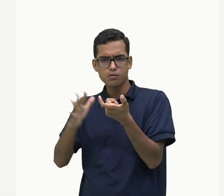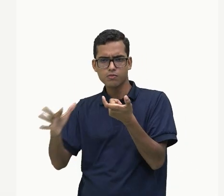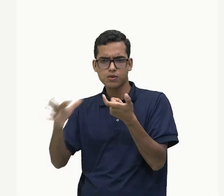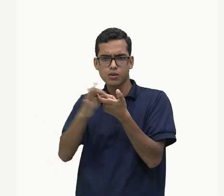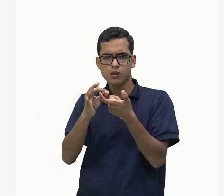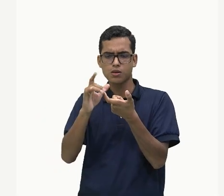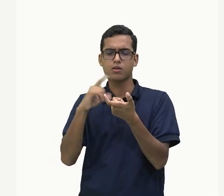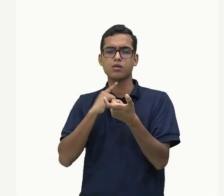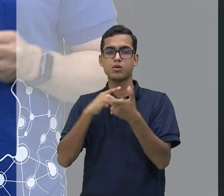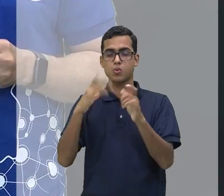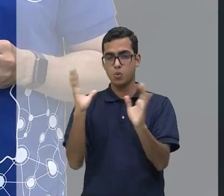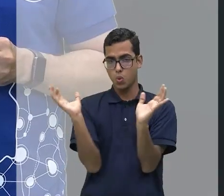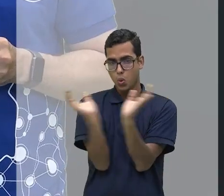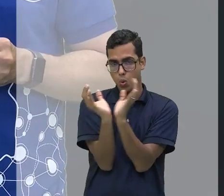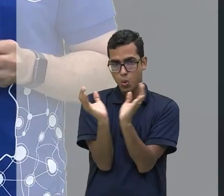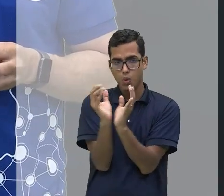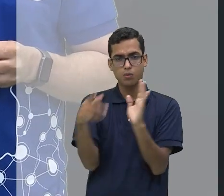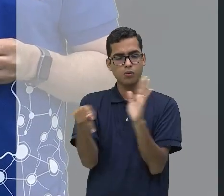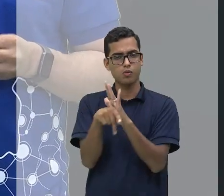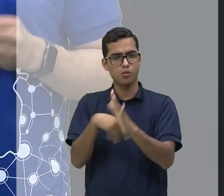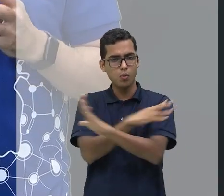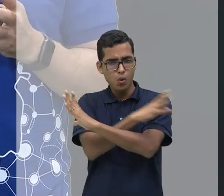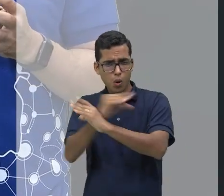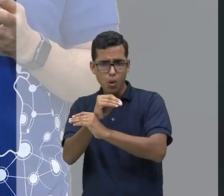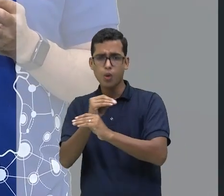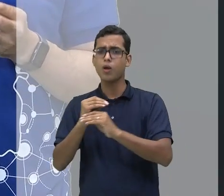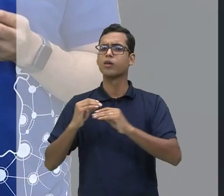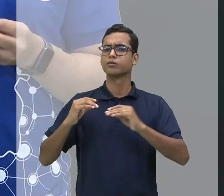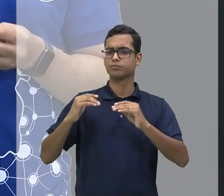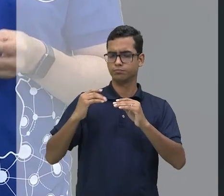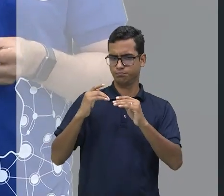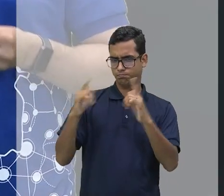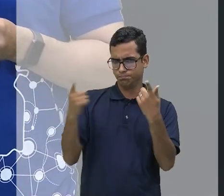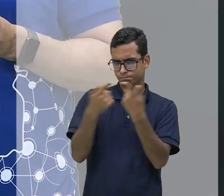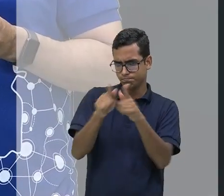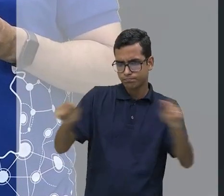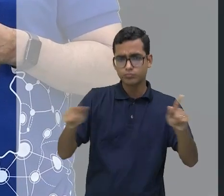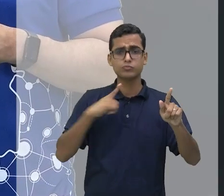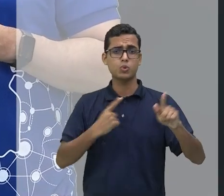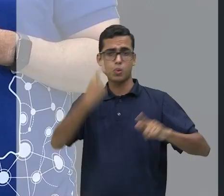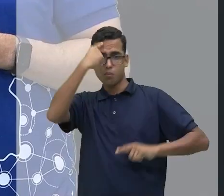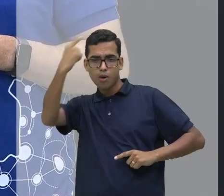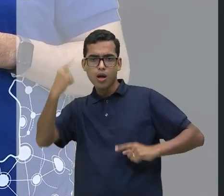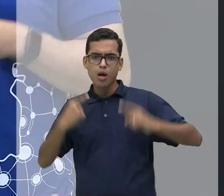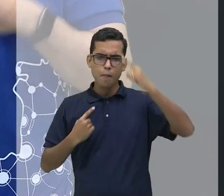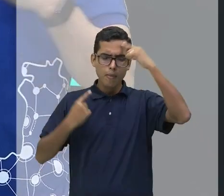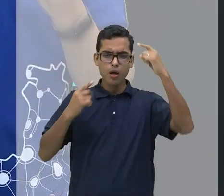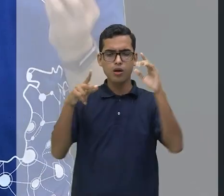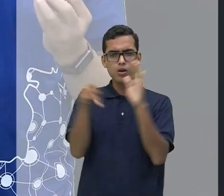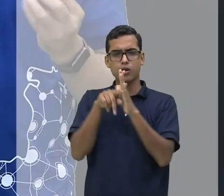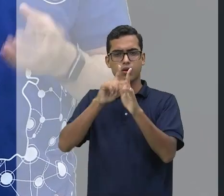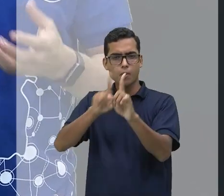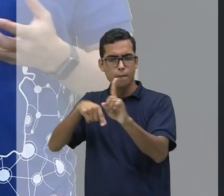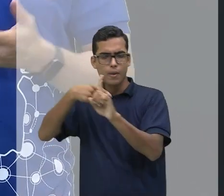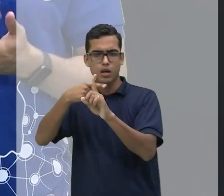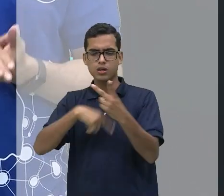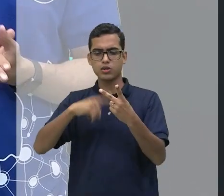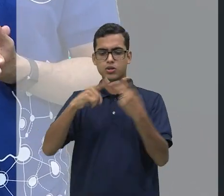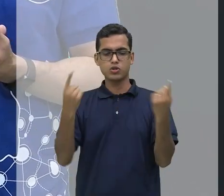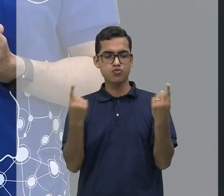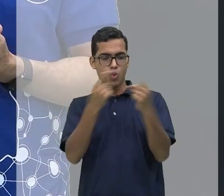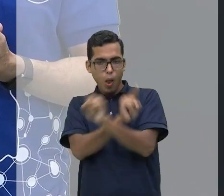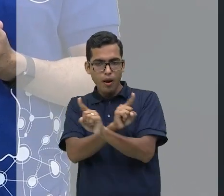uma classe gramatical que são utilizadas aí para conectar, né, uma ideia de, seja de adição, de contraste,